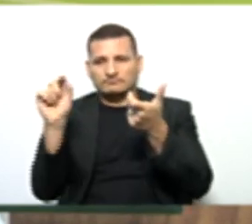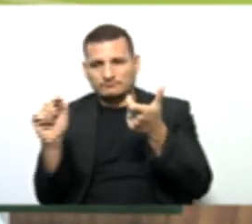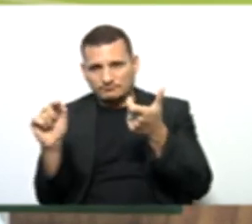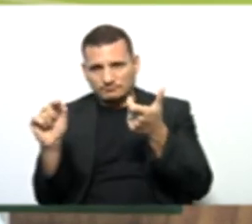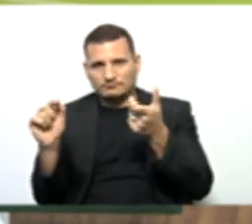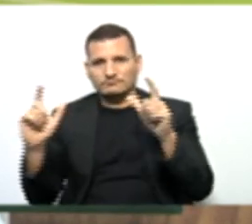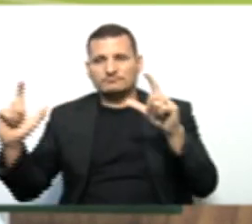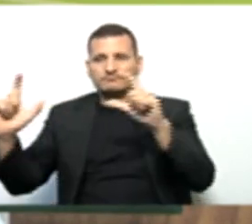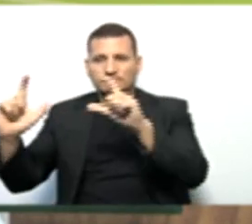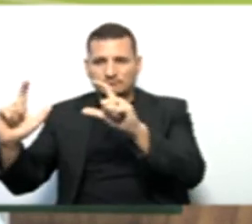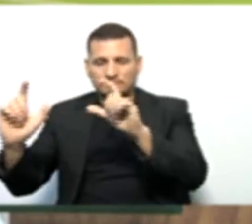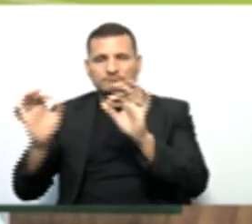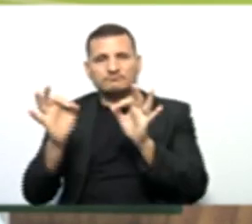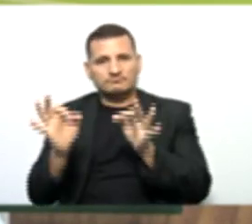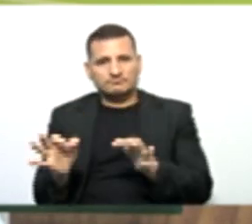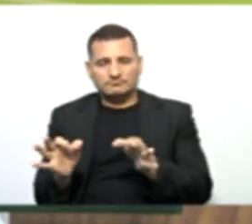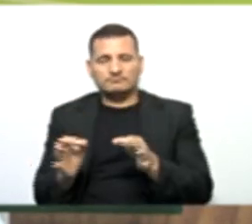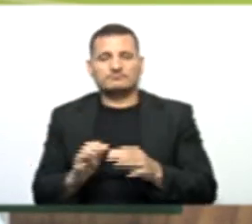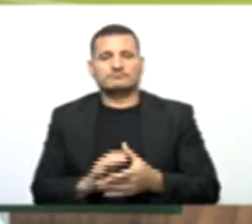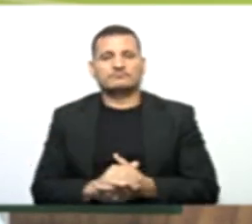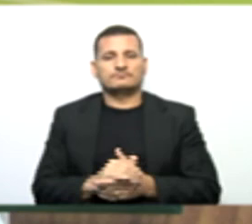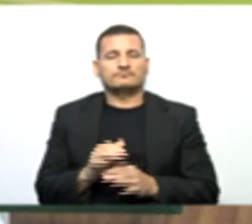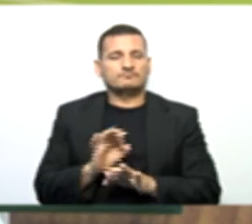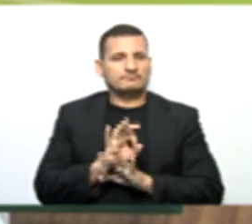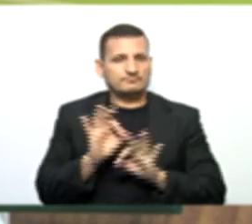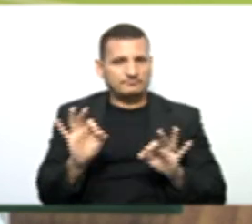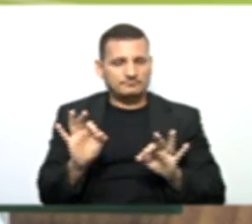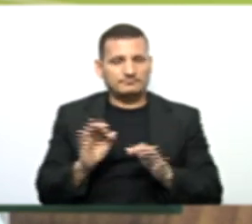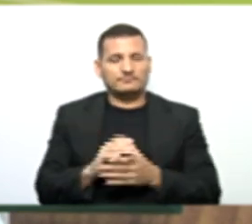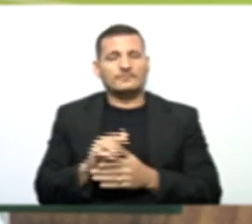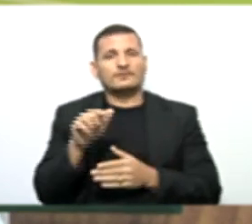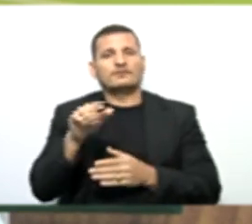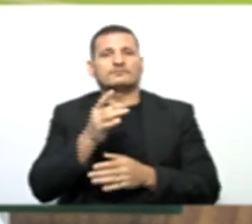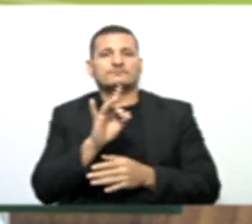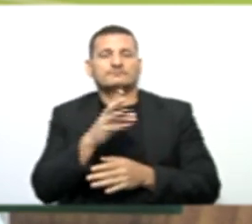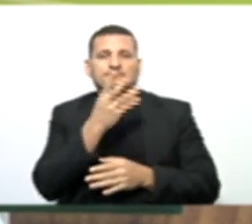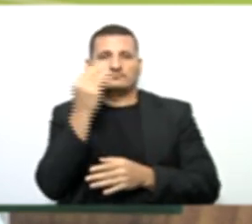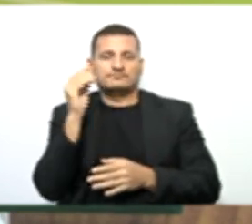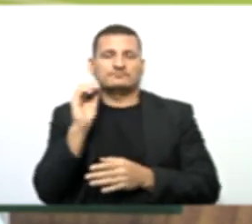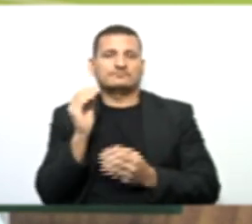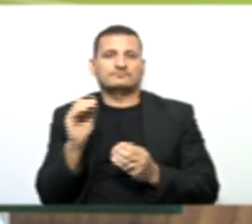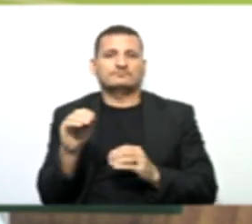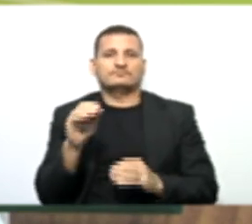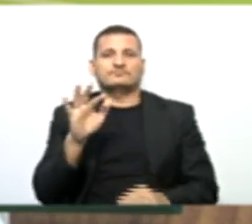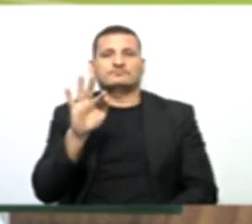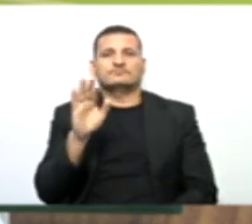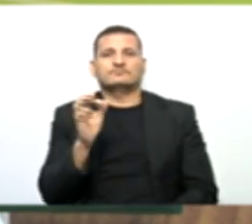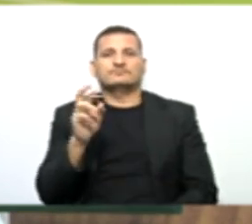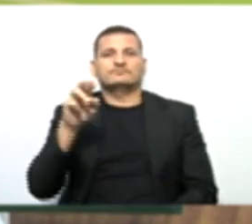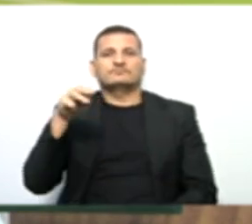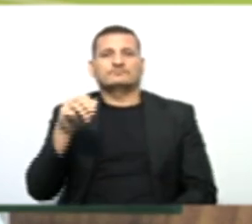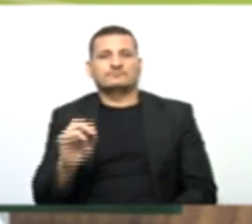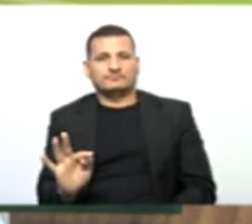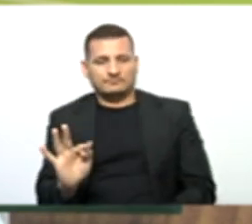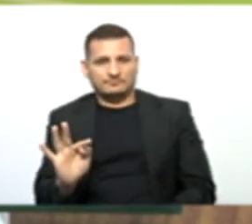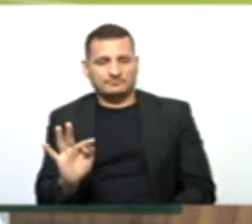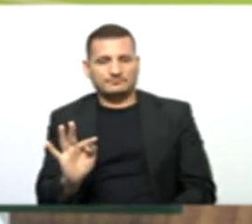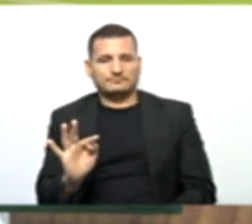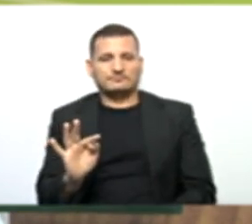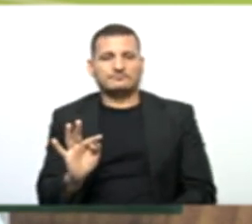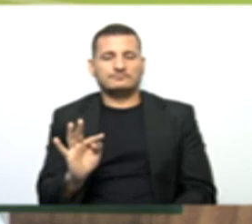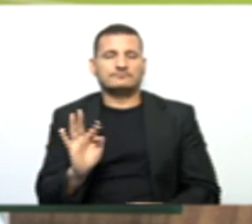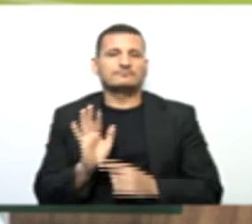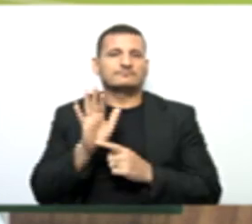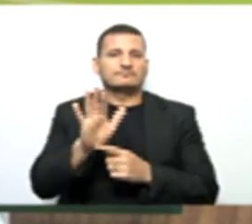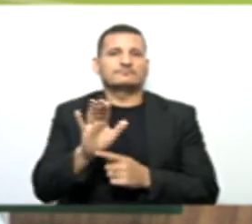os parênteses certo, perfeito. A única coisa que ela esqueceu foi o format no final, que era